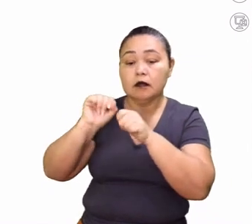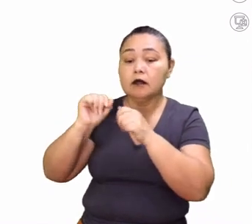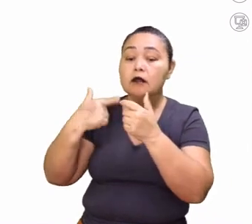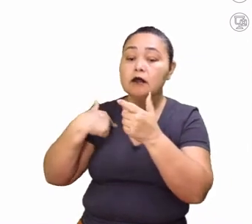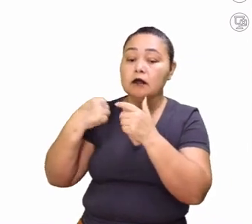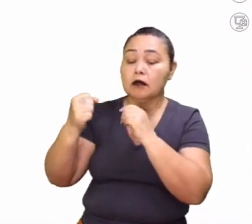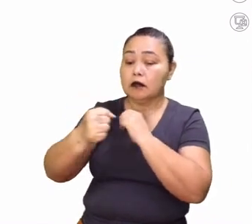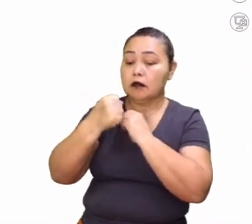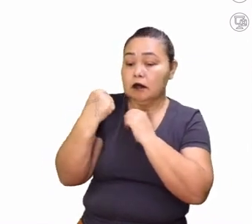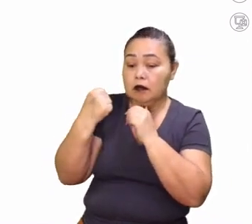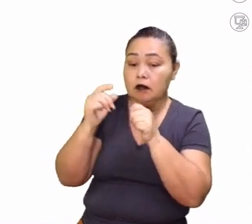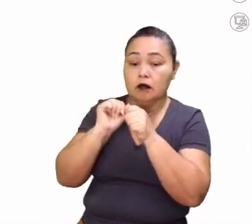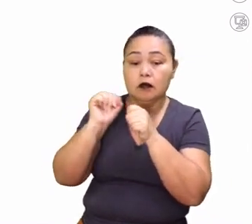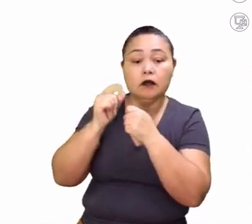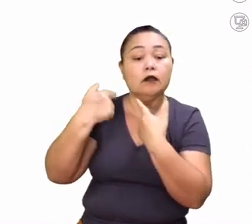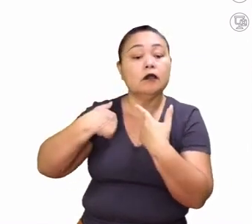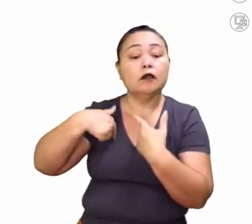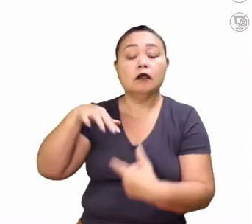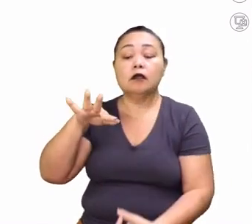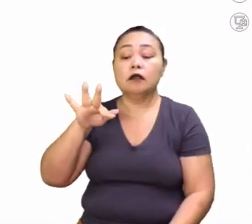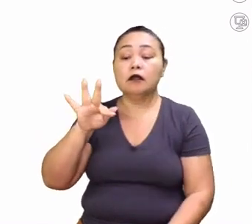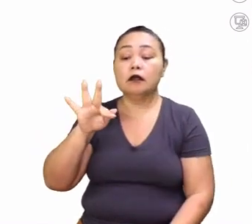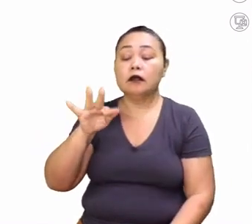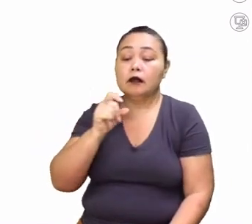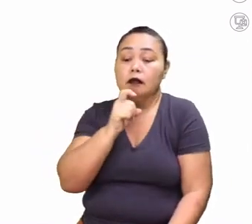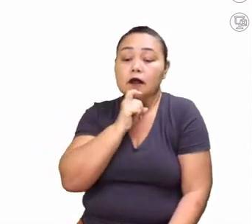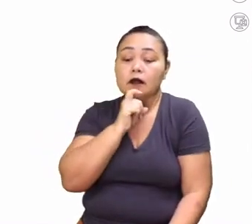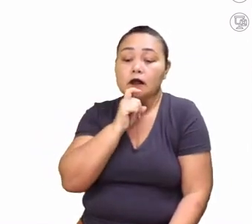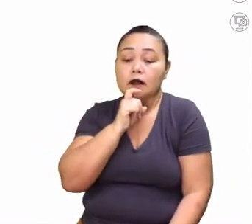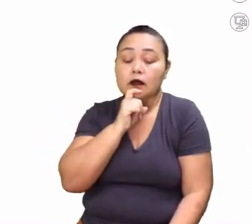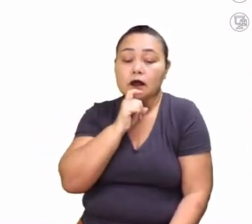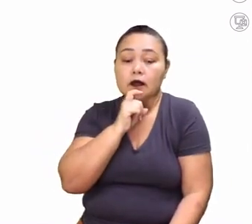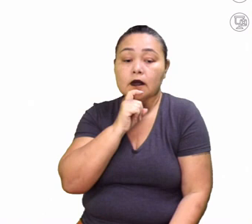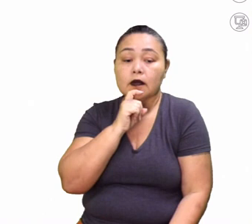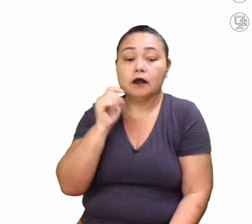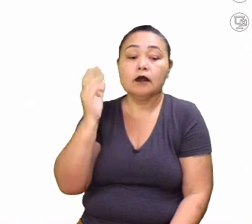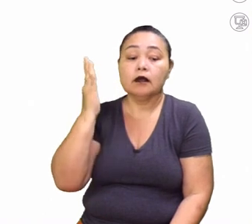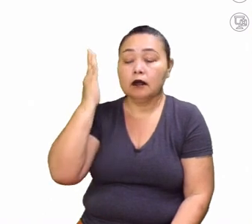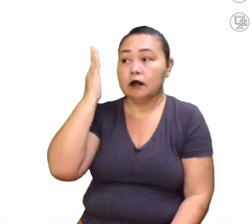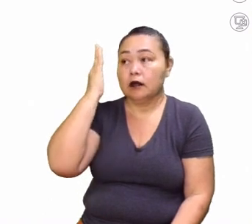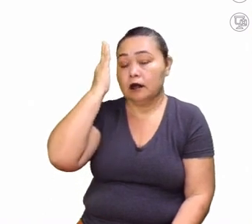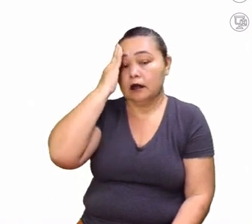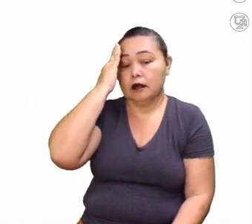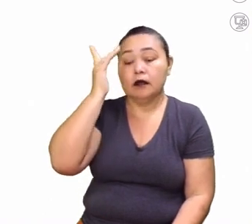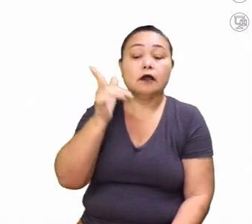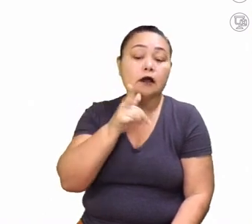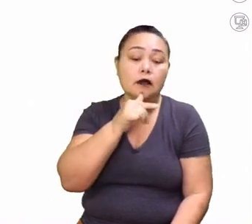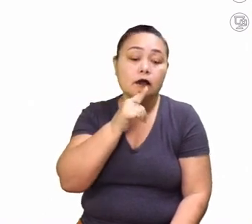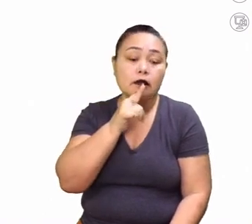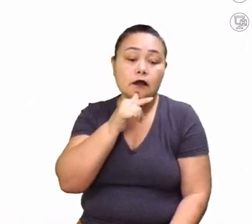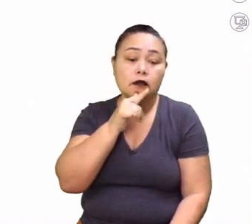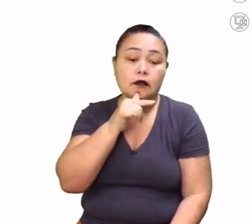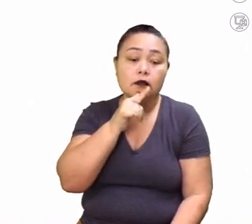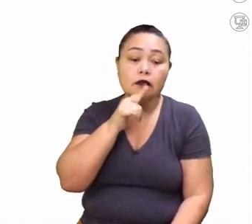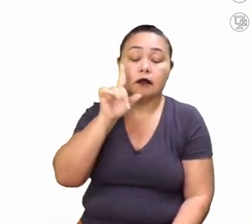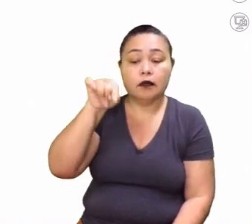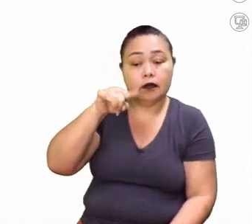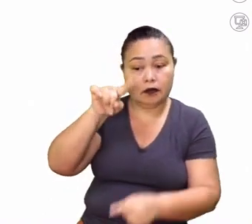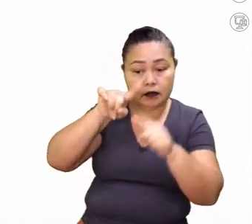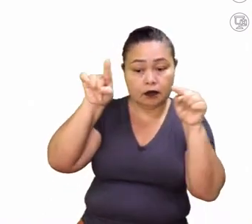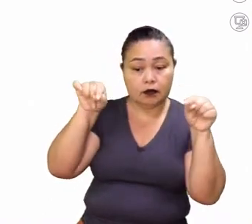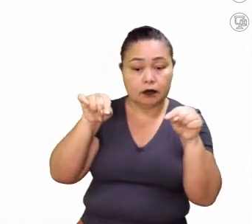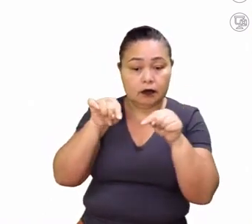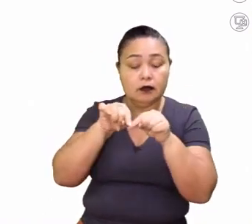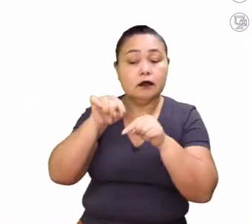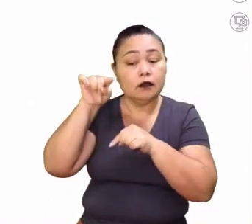em calor quando fala de máquina frigorífica você sabe que o aparelho aqui que nós temos para beber água fria a máquina frigorífica